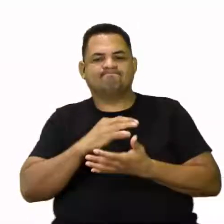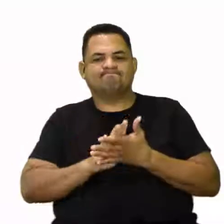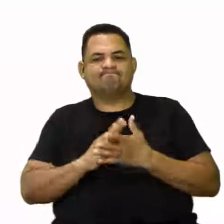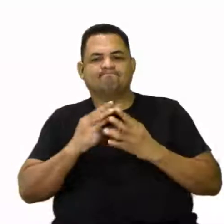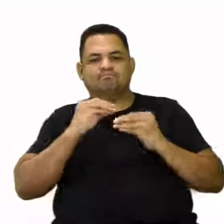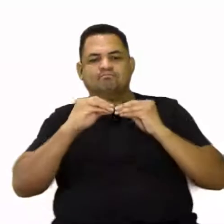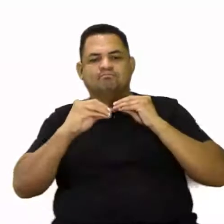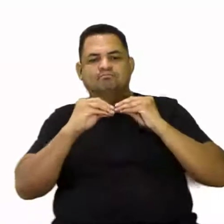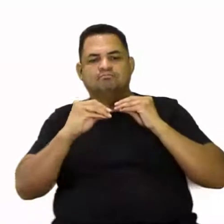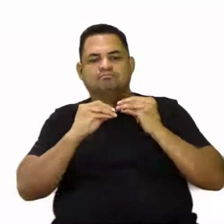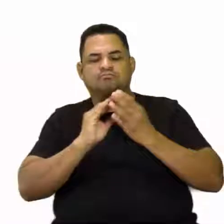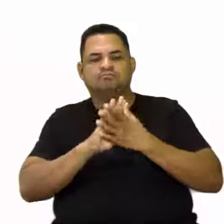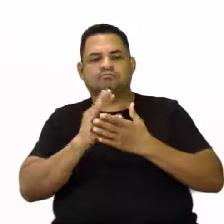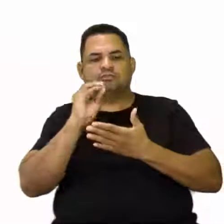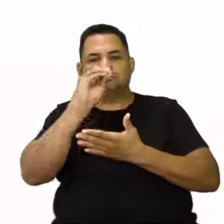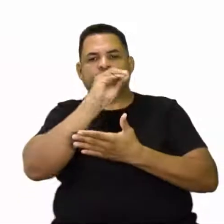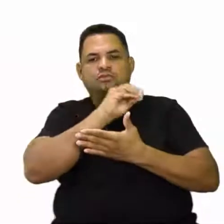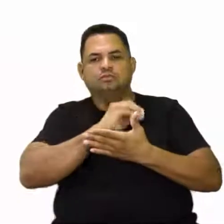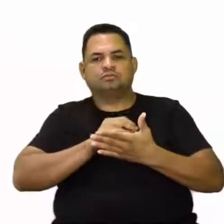novela mosaico.